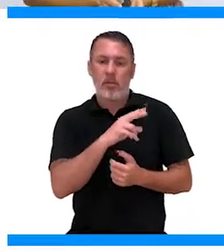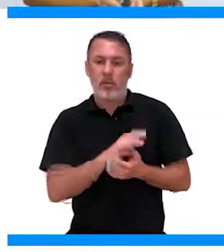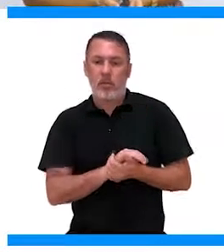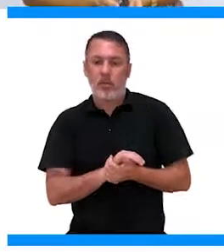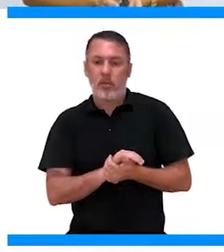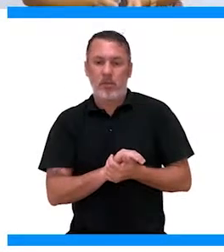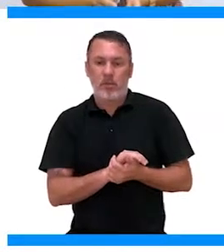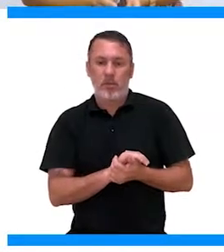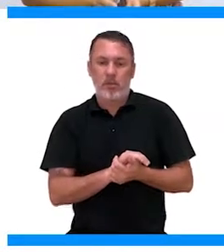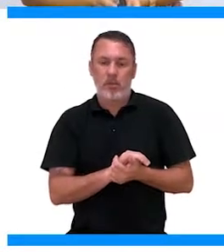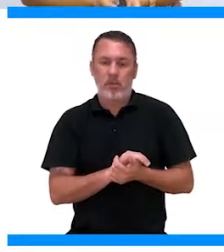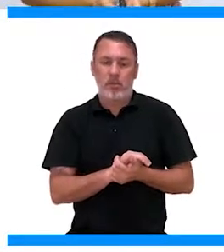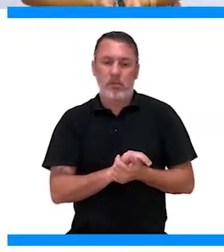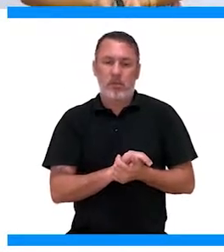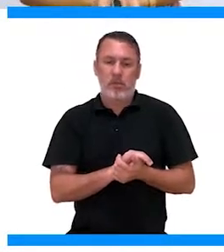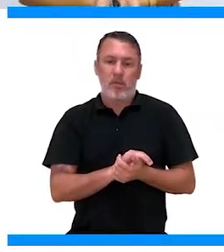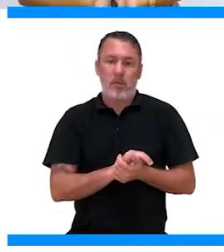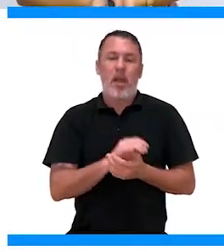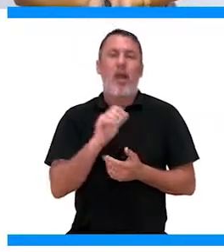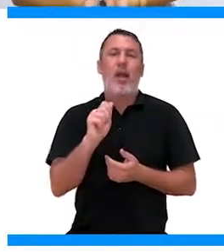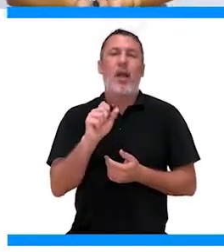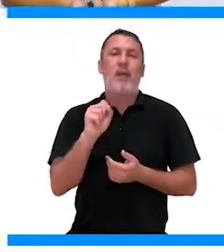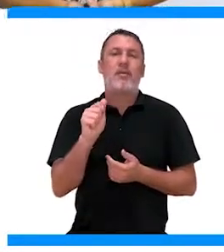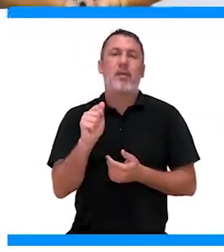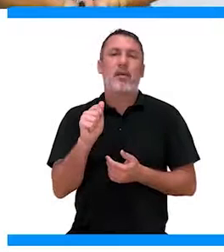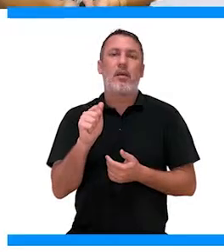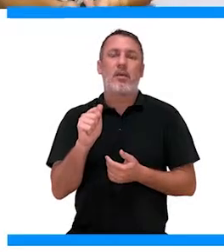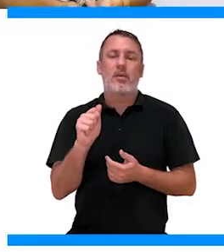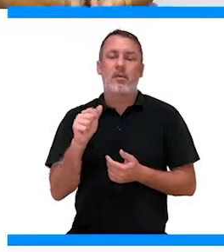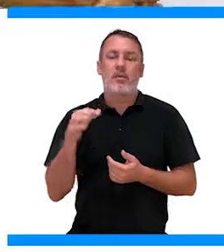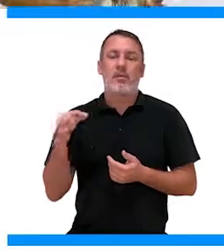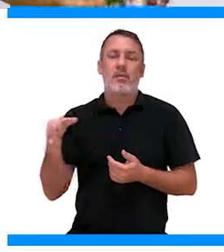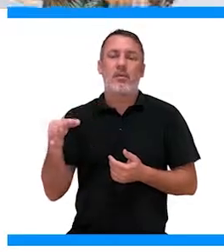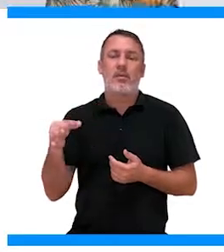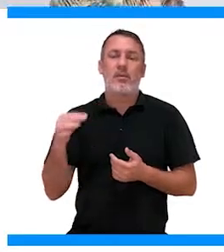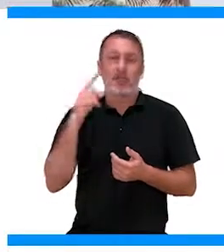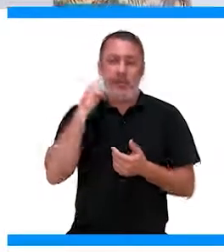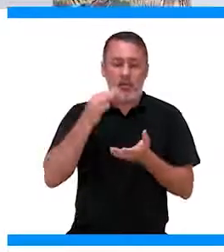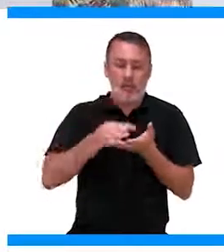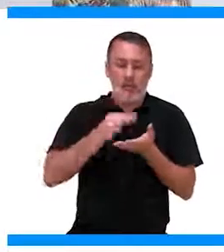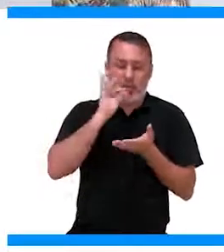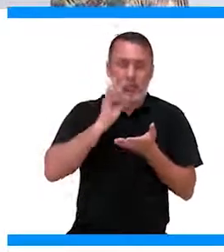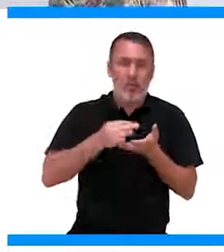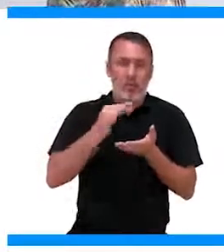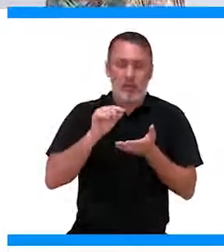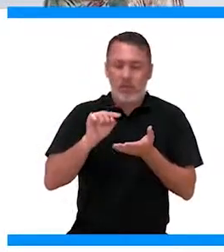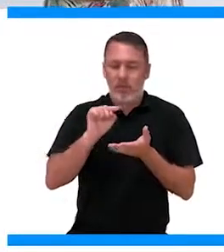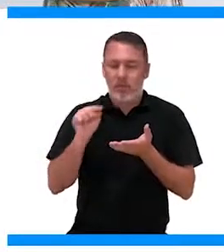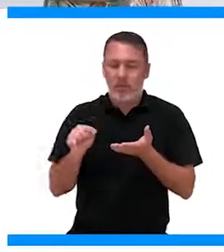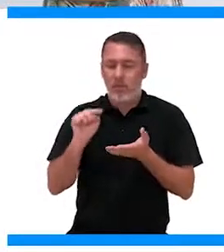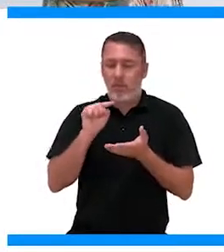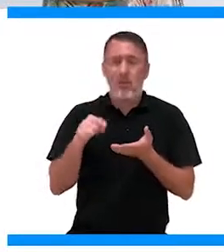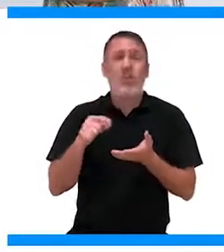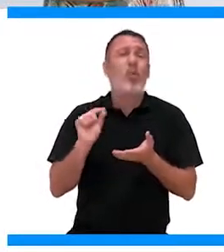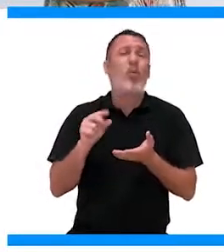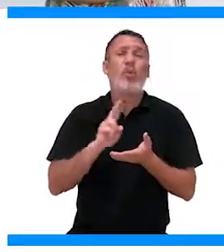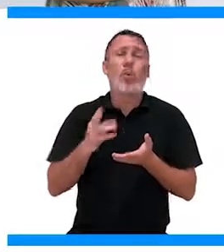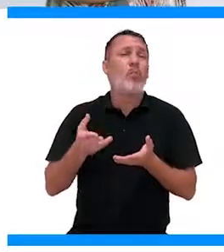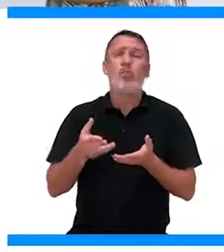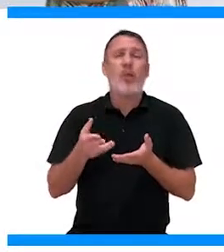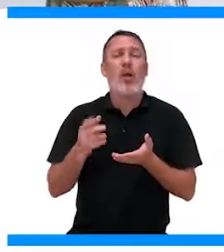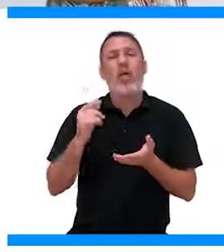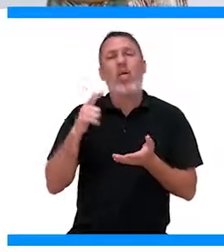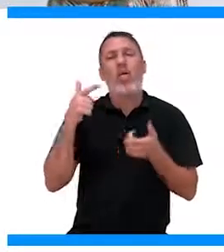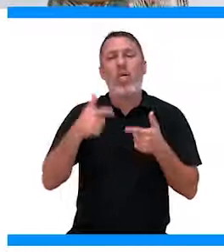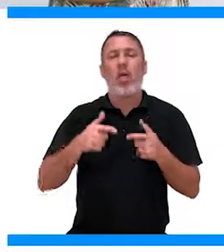Ah, o bracinho da cadeira. Ou a asa da xícara estava quente. Como que é o nome dessa parte da xícara? A gente não sabe, então a gente